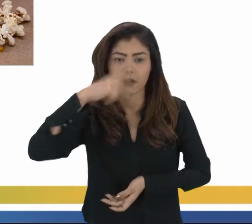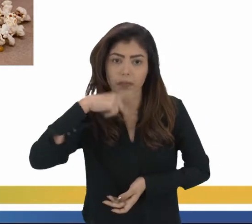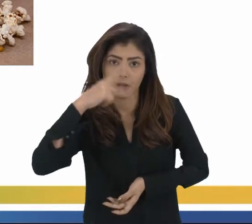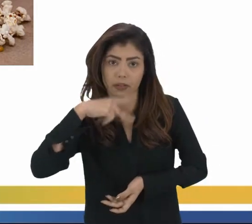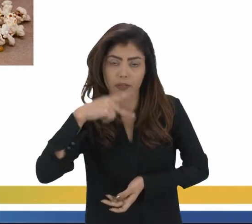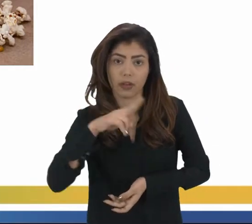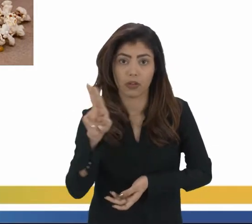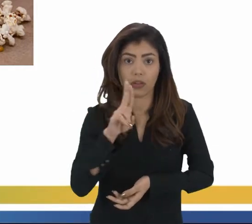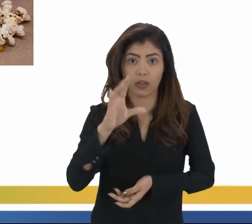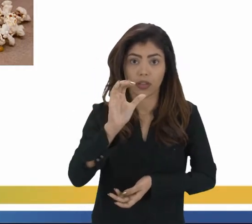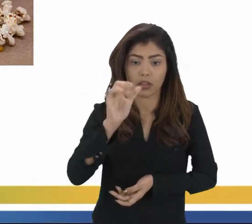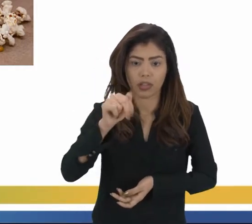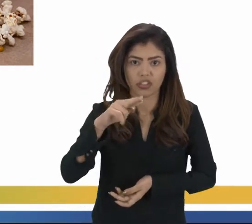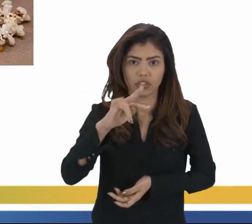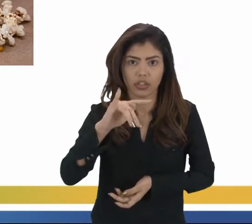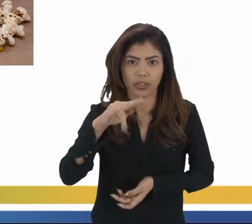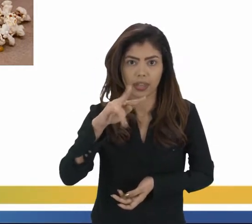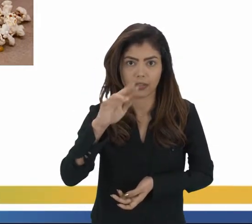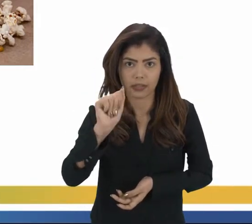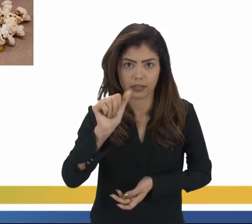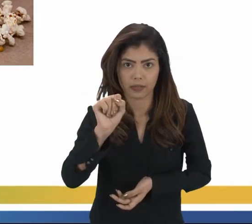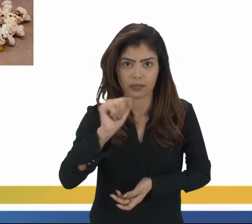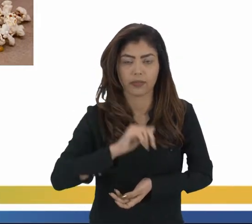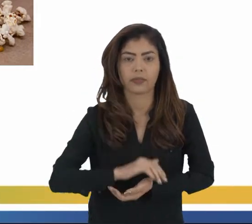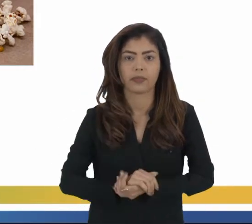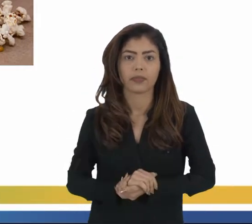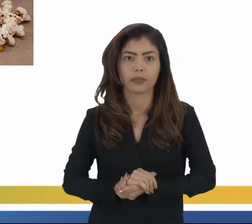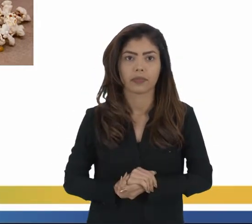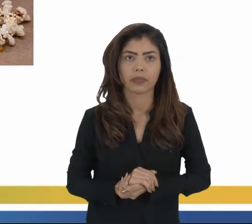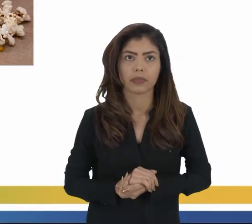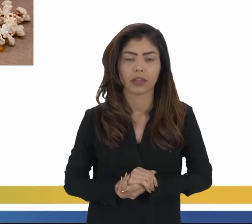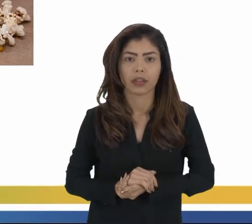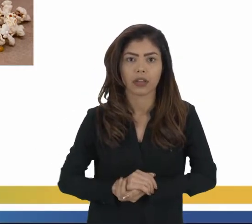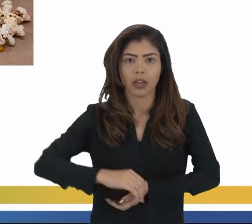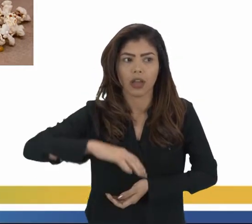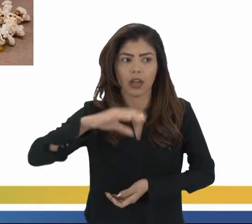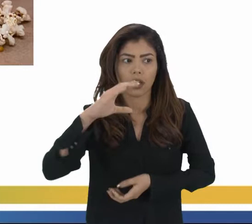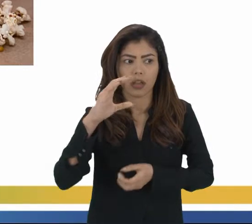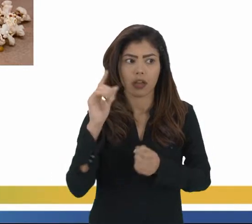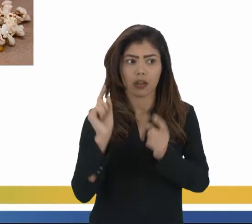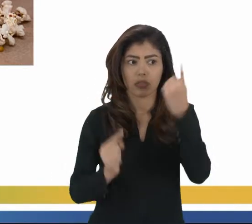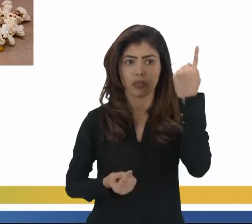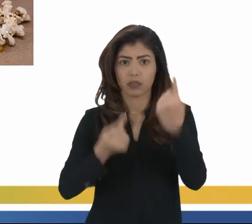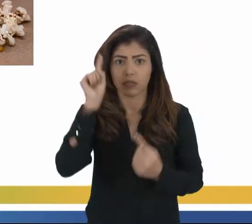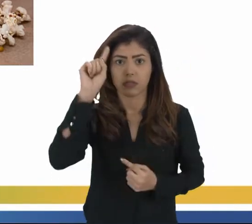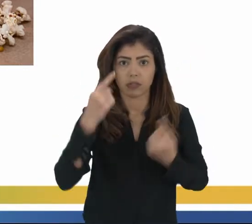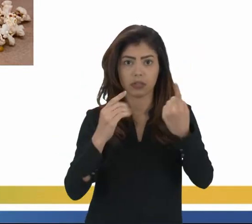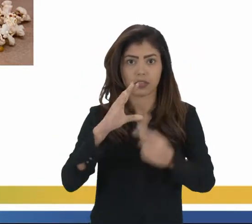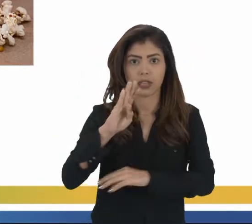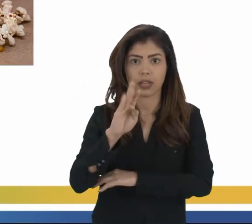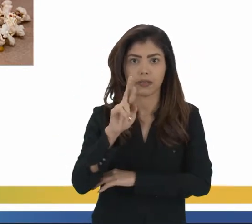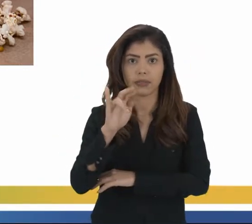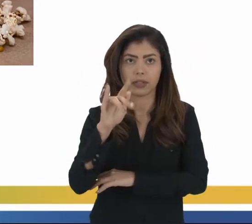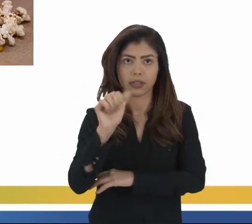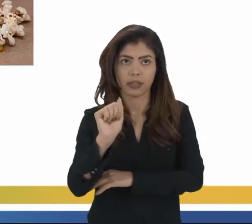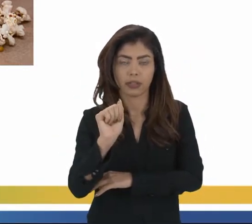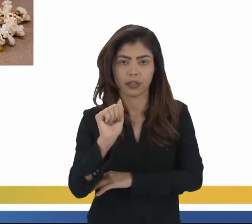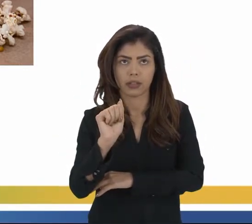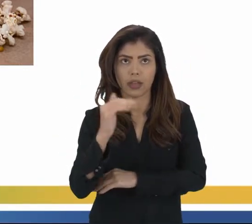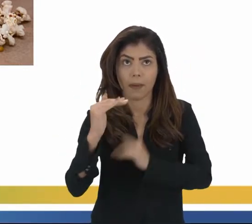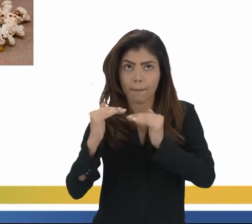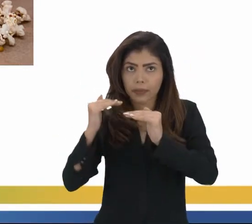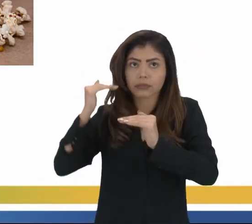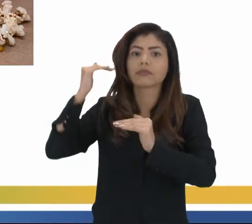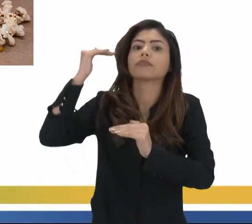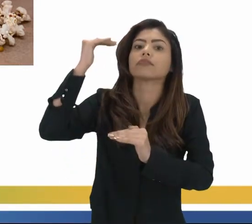de canchitas. No Chile, cabrita. Mais acima,